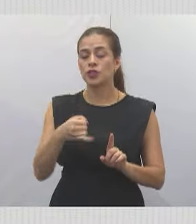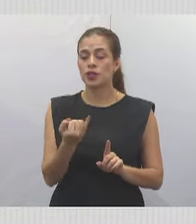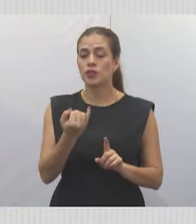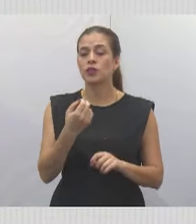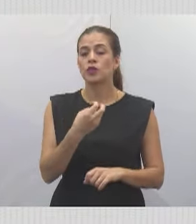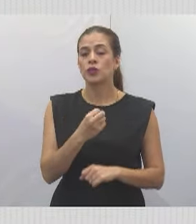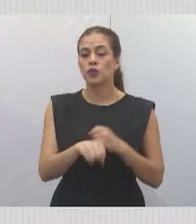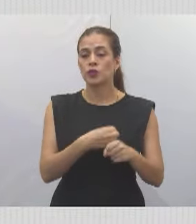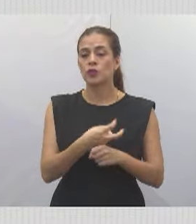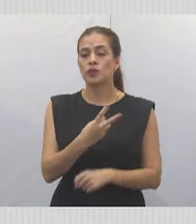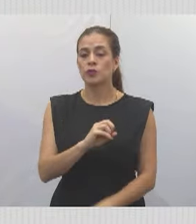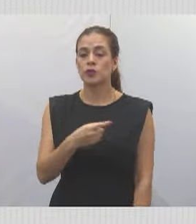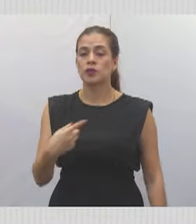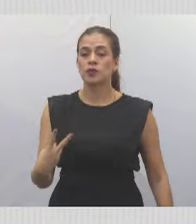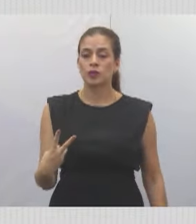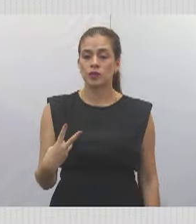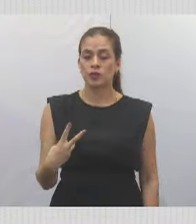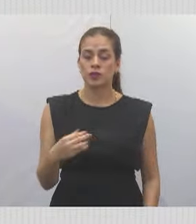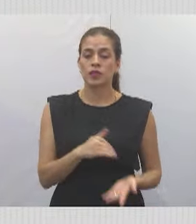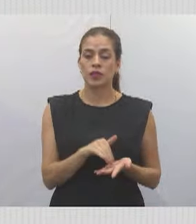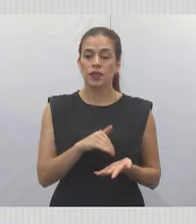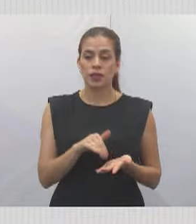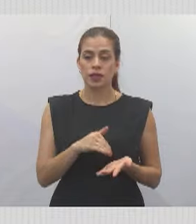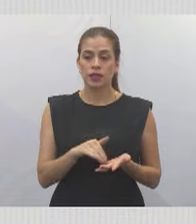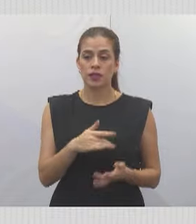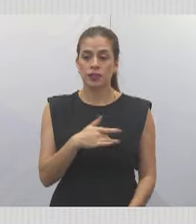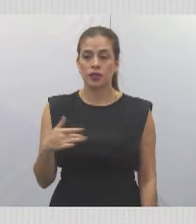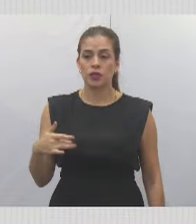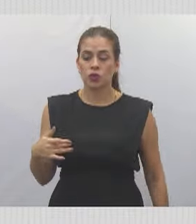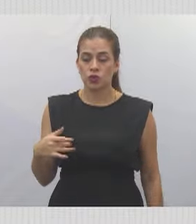de Saúde, doutora Águida Helena,